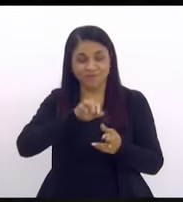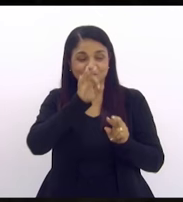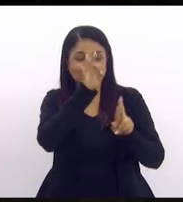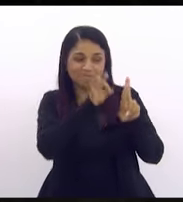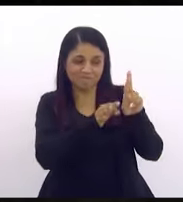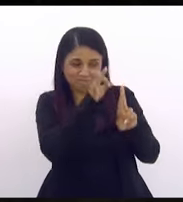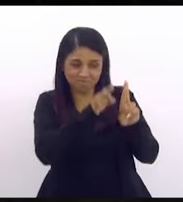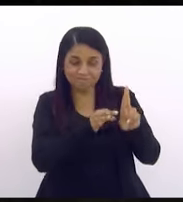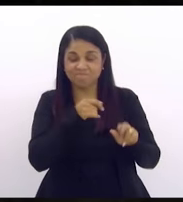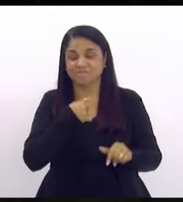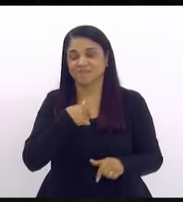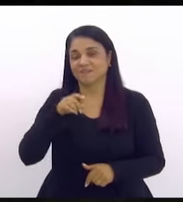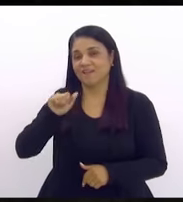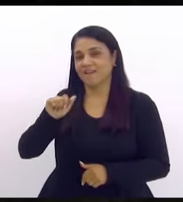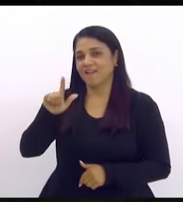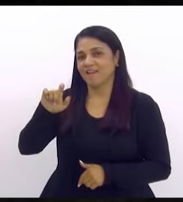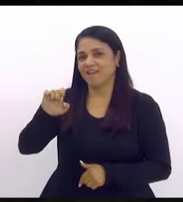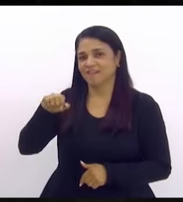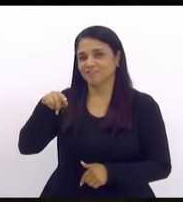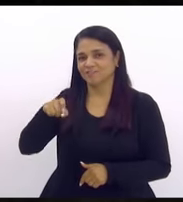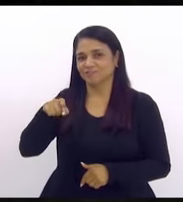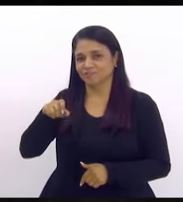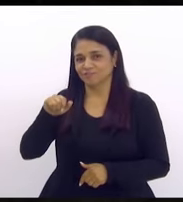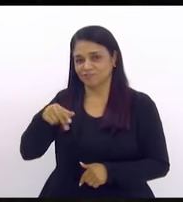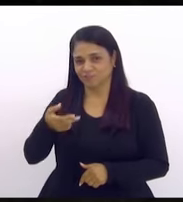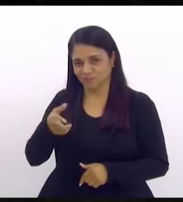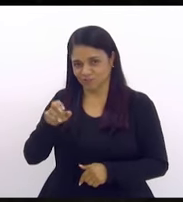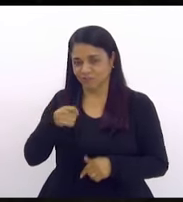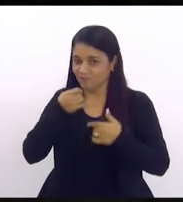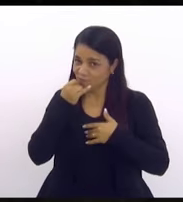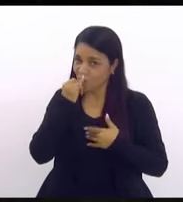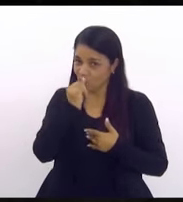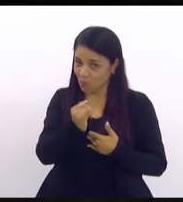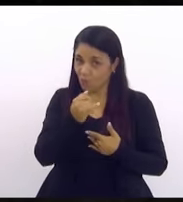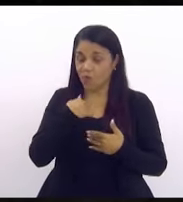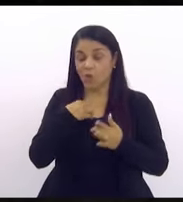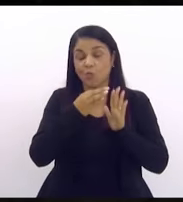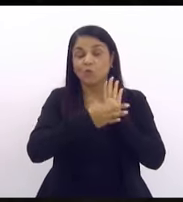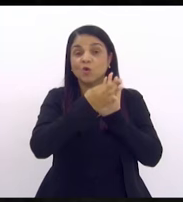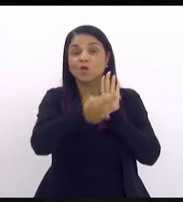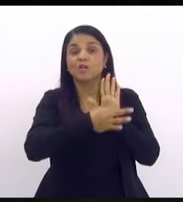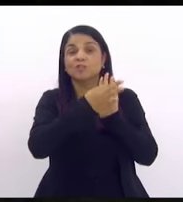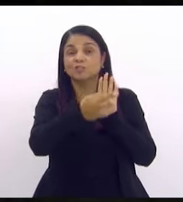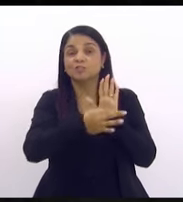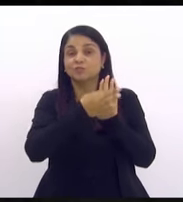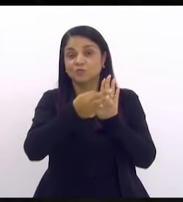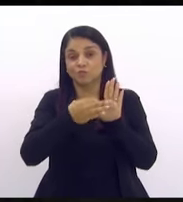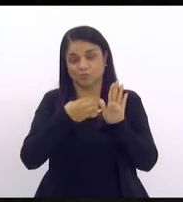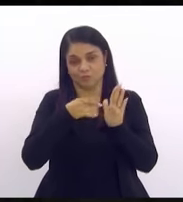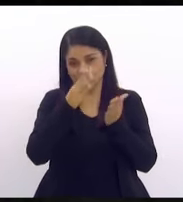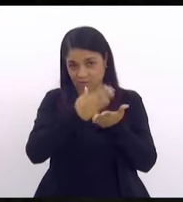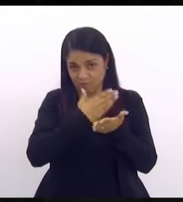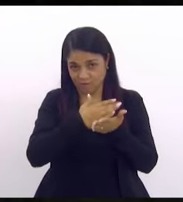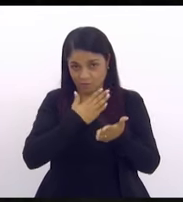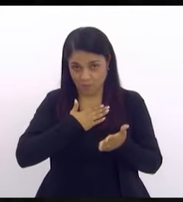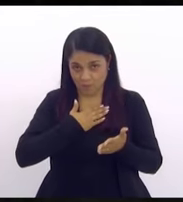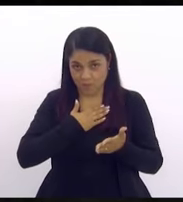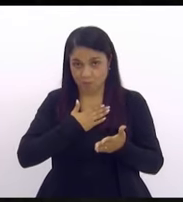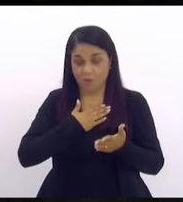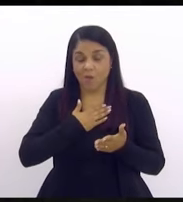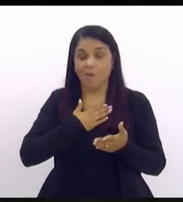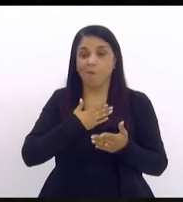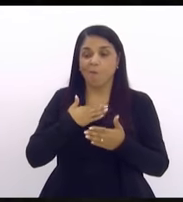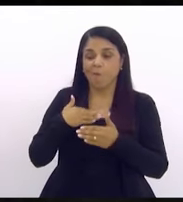citou ali em que eu faço uma crítica a a todo um processo da esquerda na